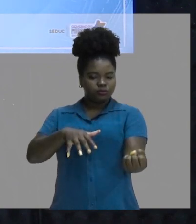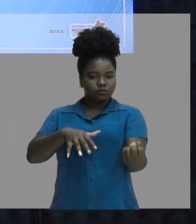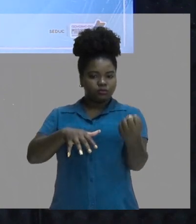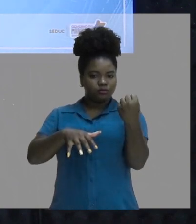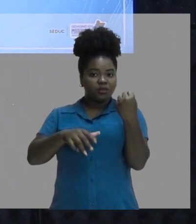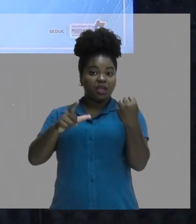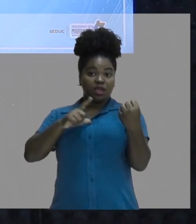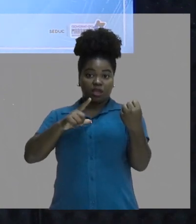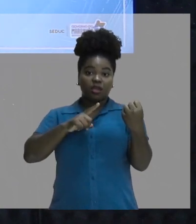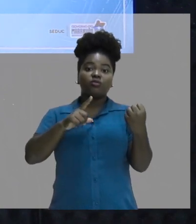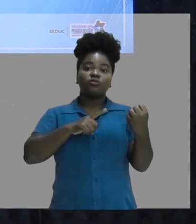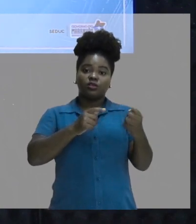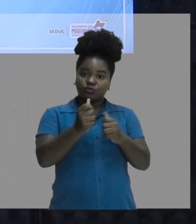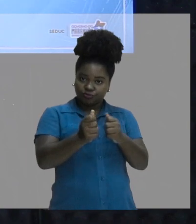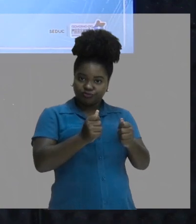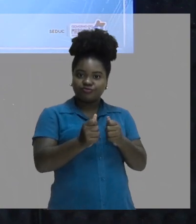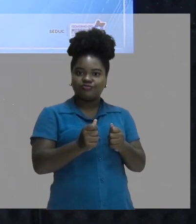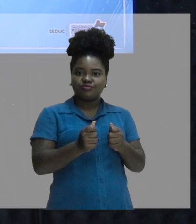certo?